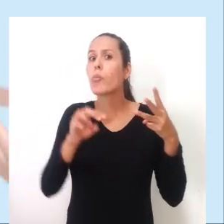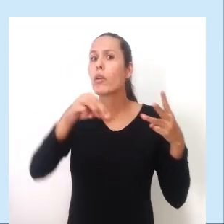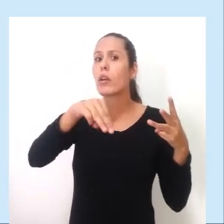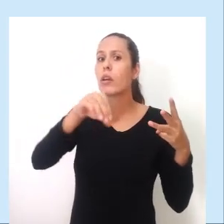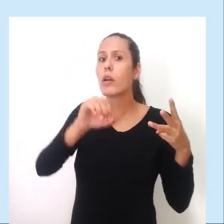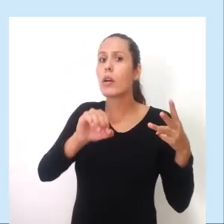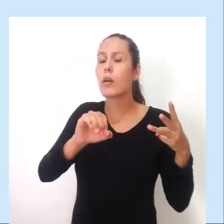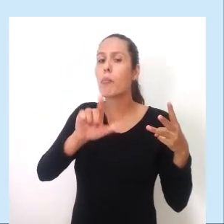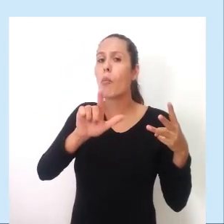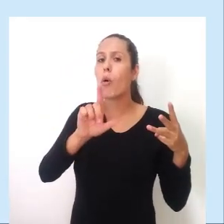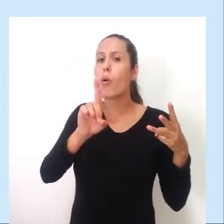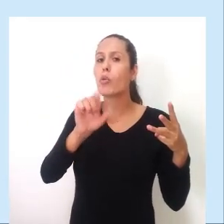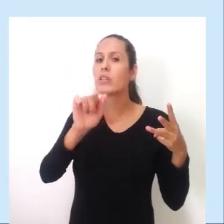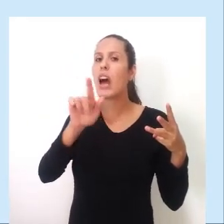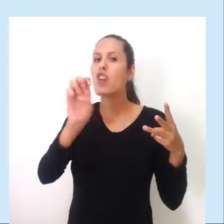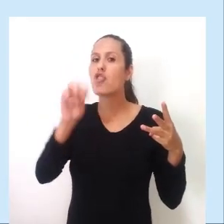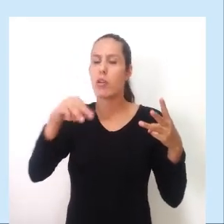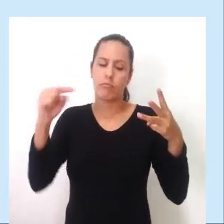nome, moldagem.